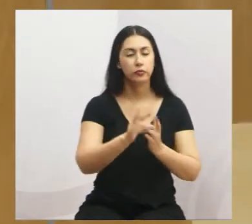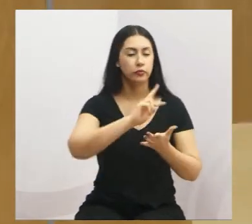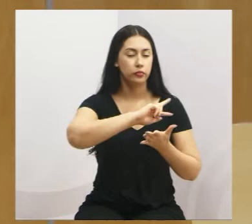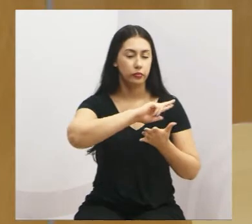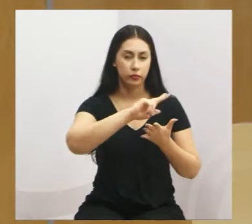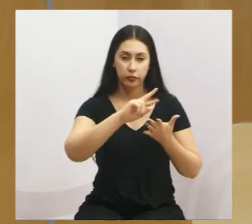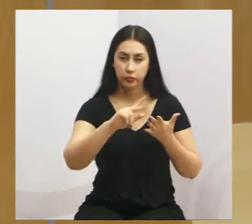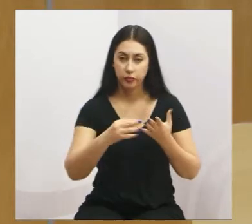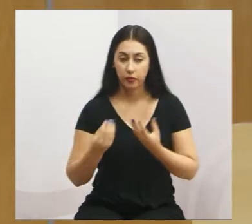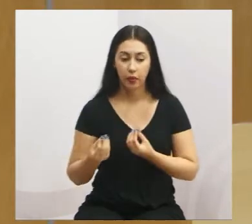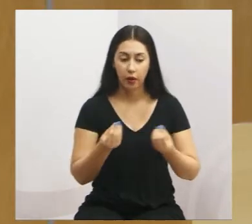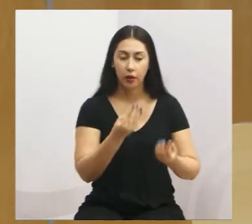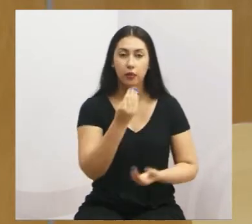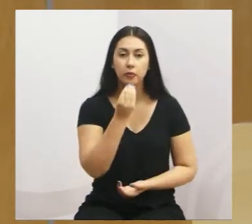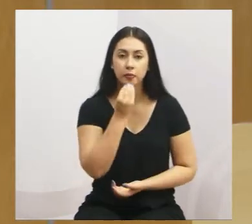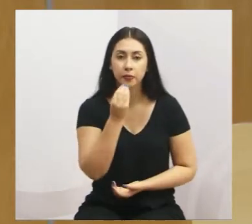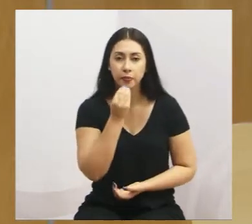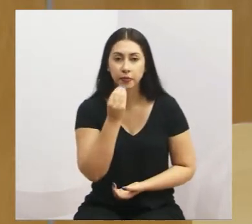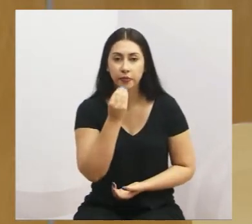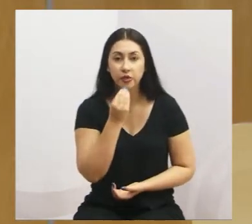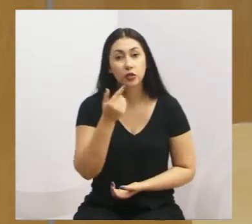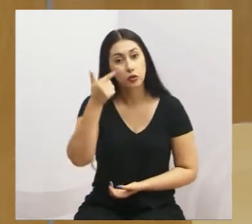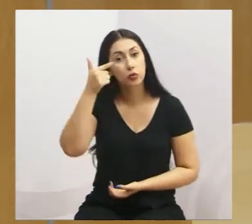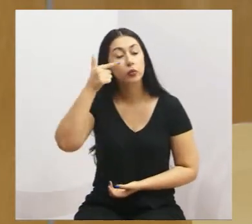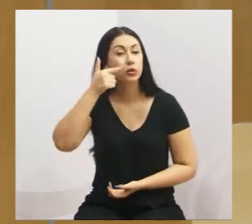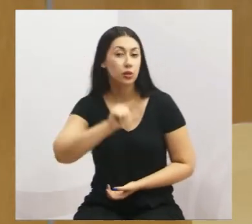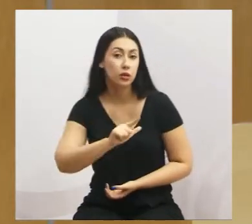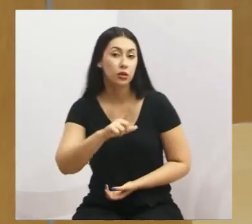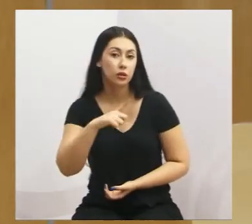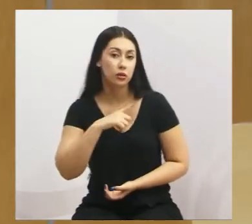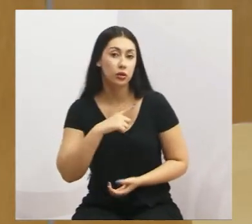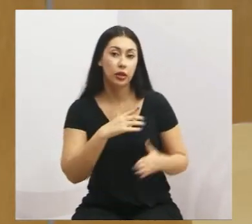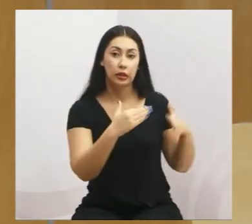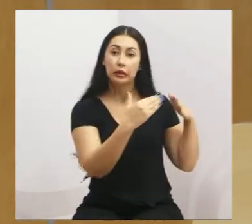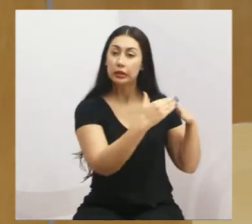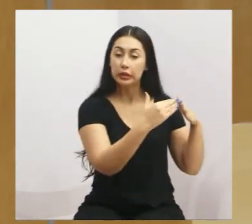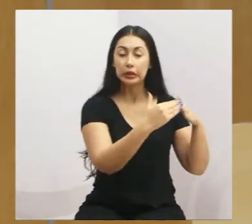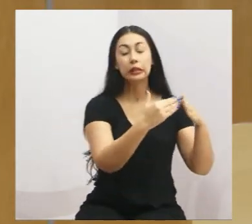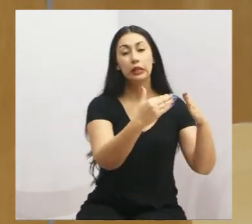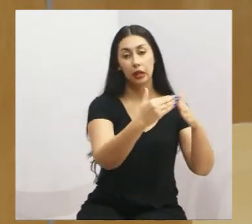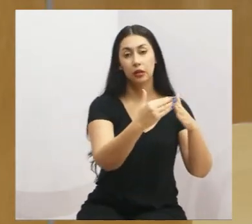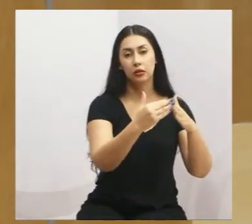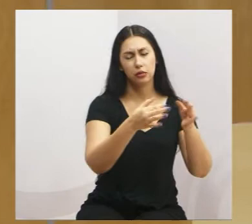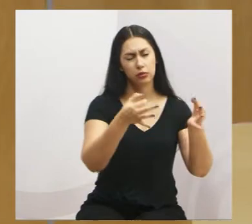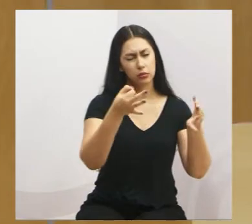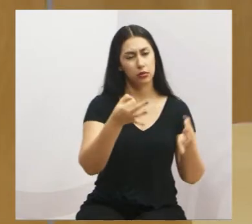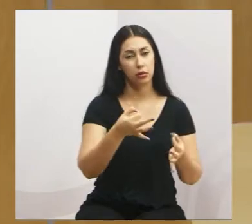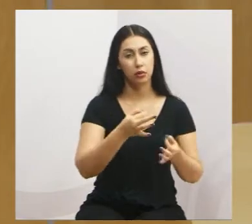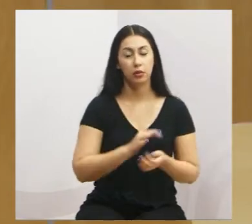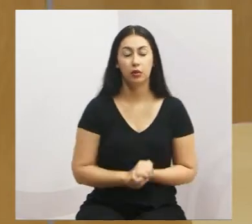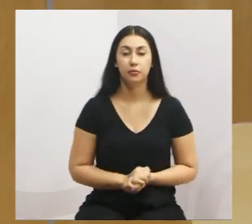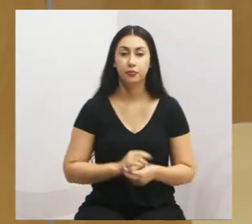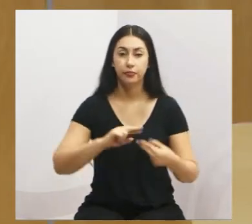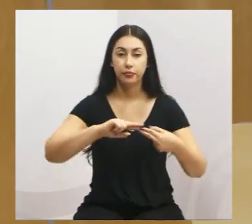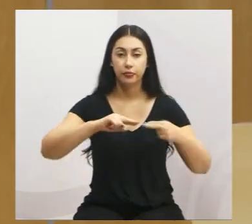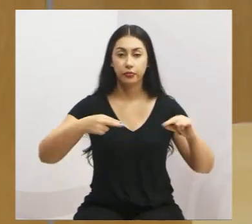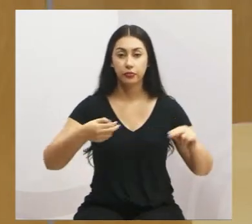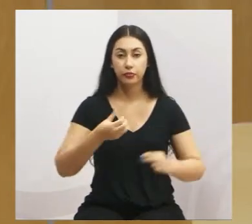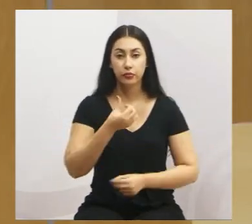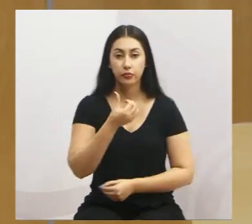buscando oportunidade e formas alternativas de promoção de acesso à moradia digna. Inciso